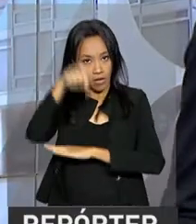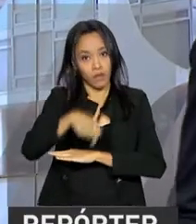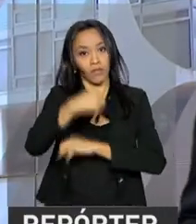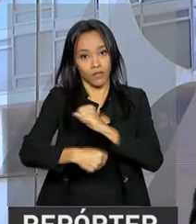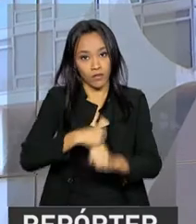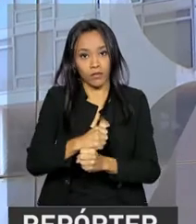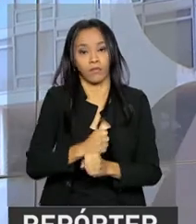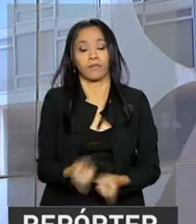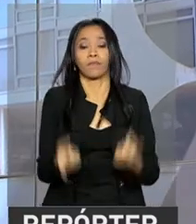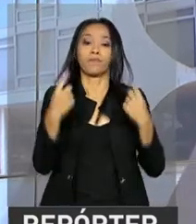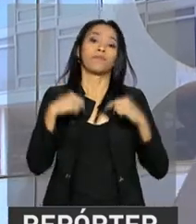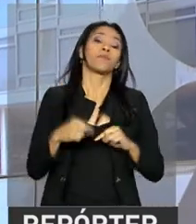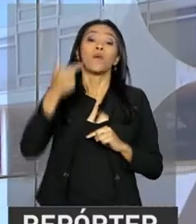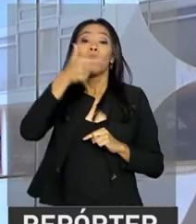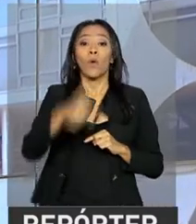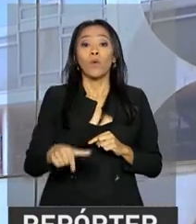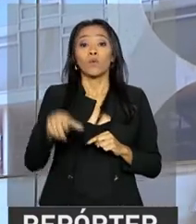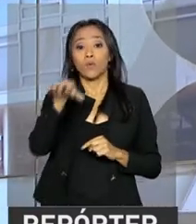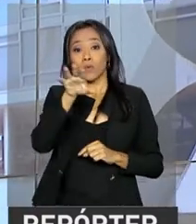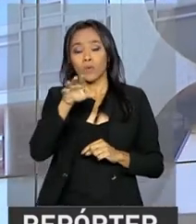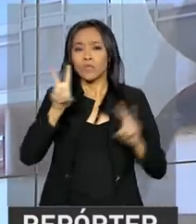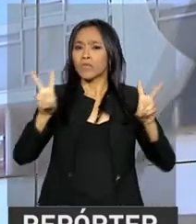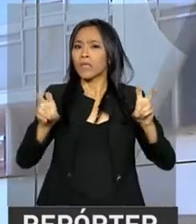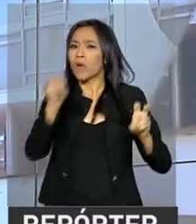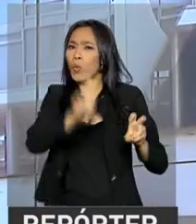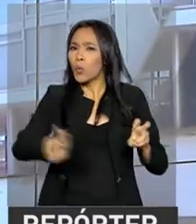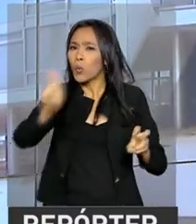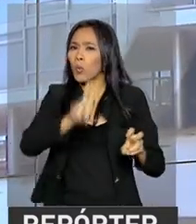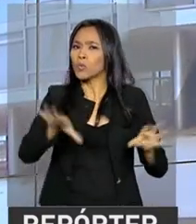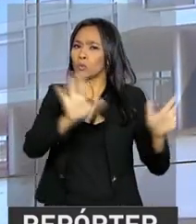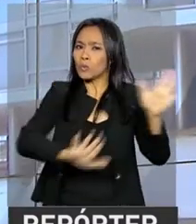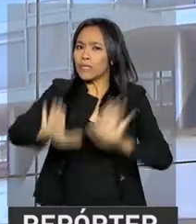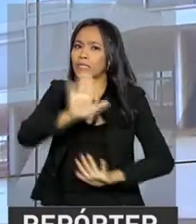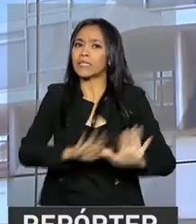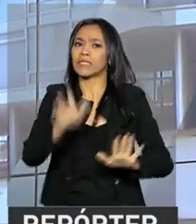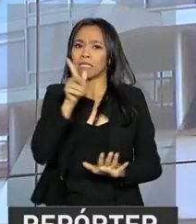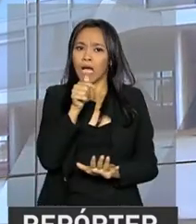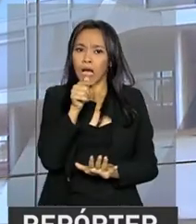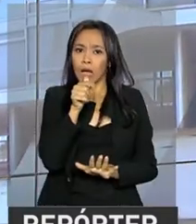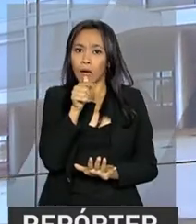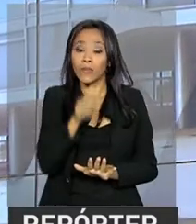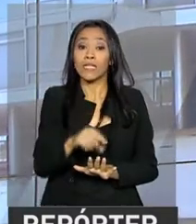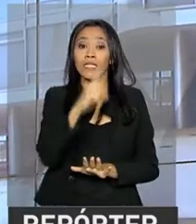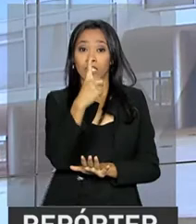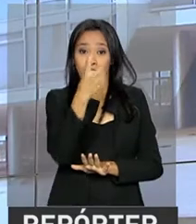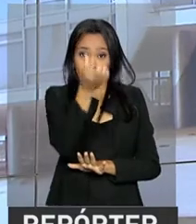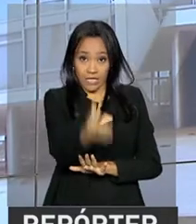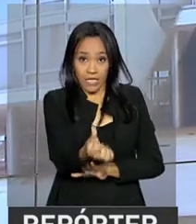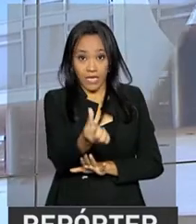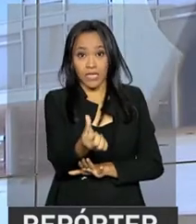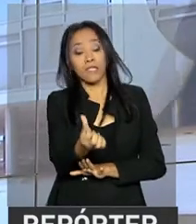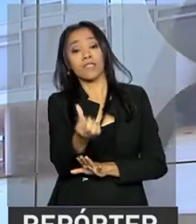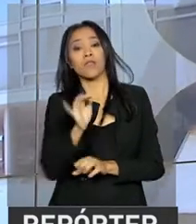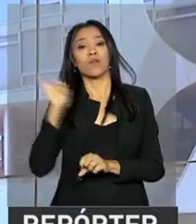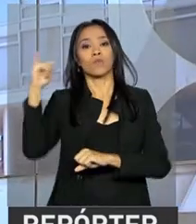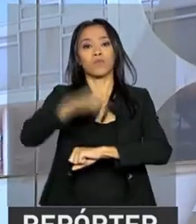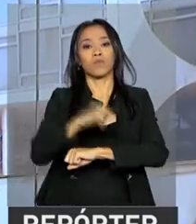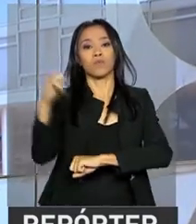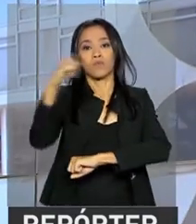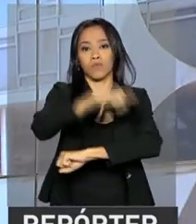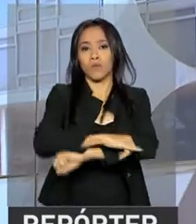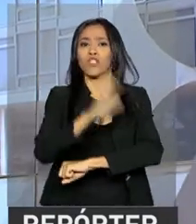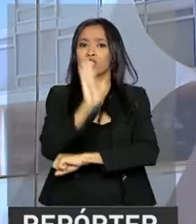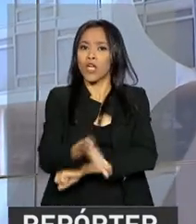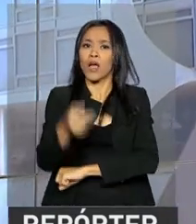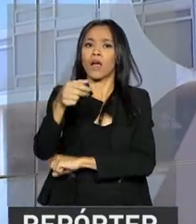falar agora de uso sustentável da água. 16 terminais da Infraero já utilizam técnicas de